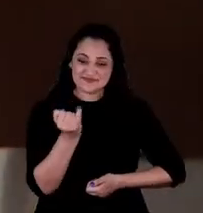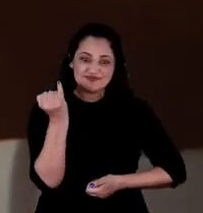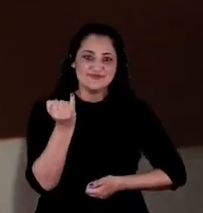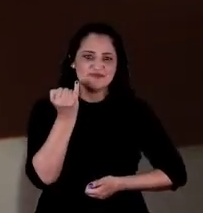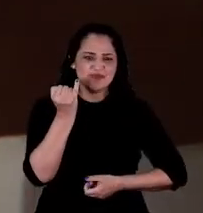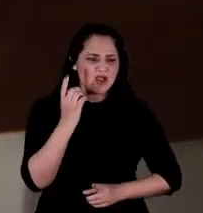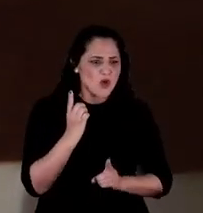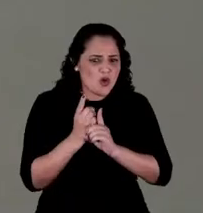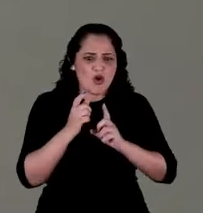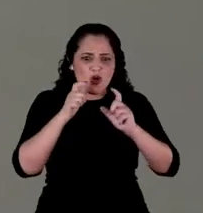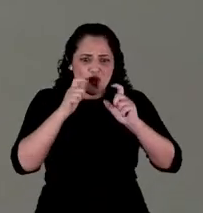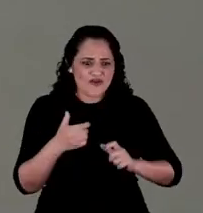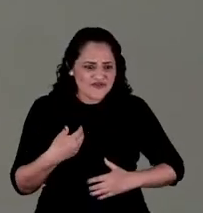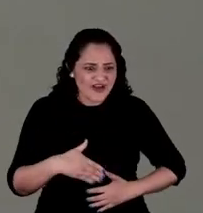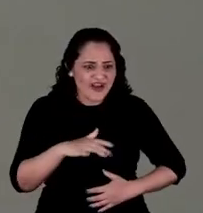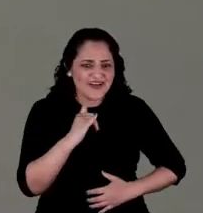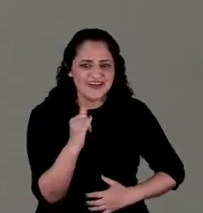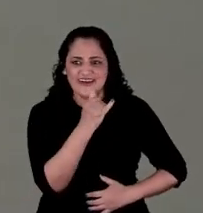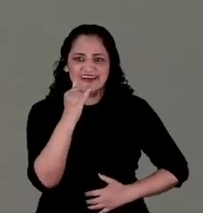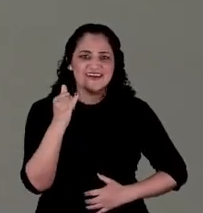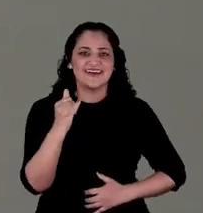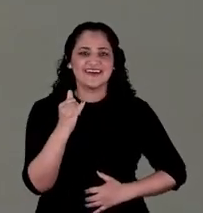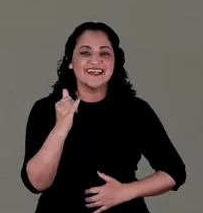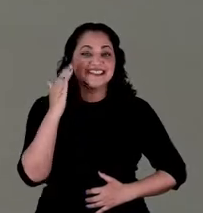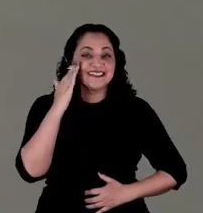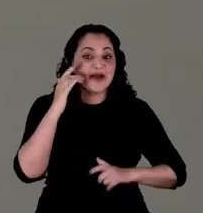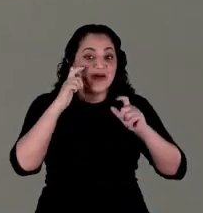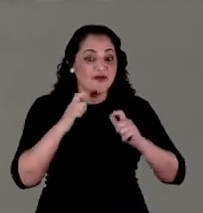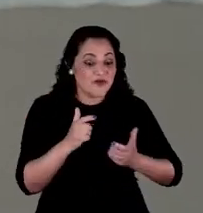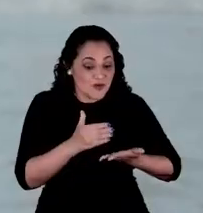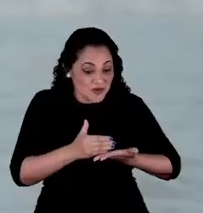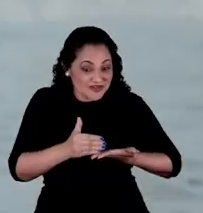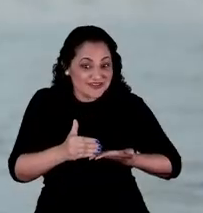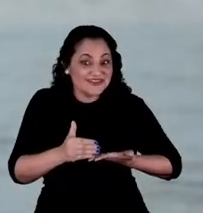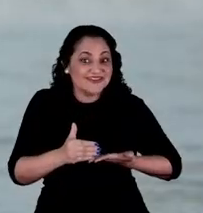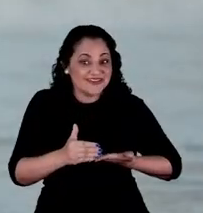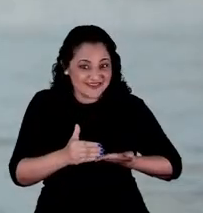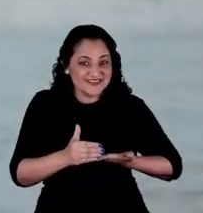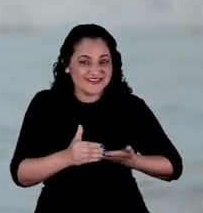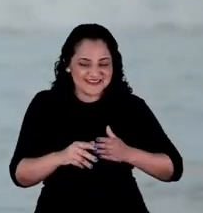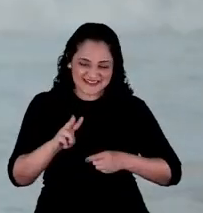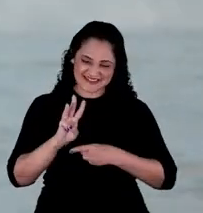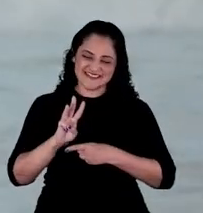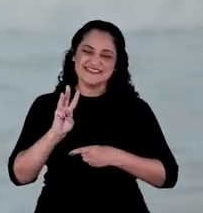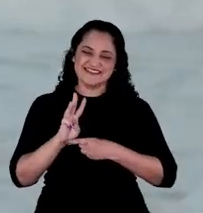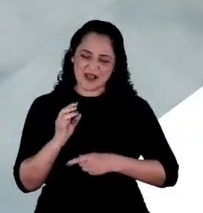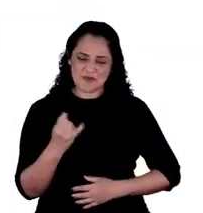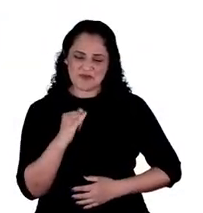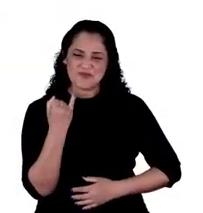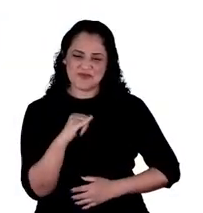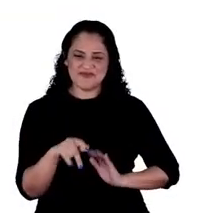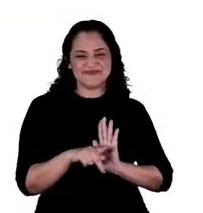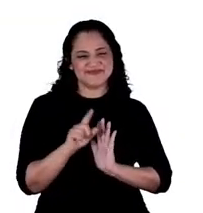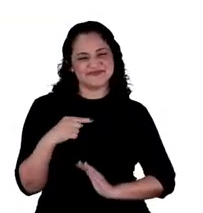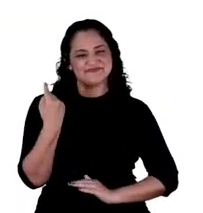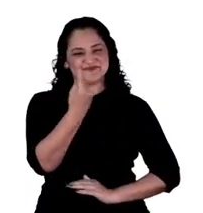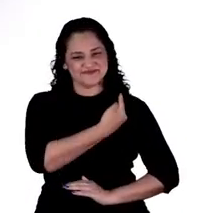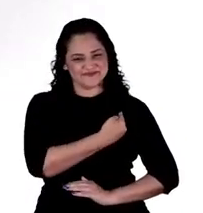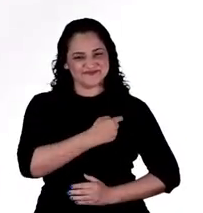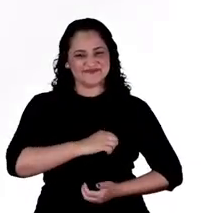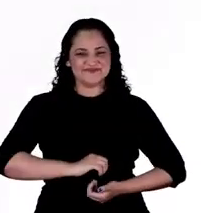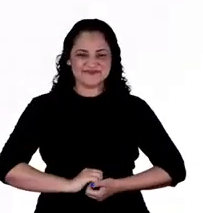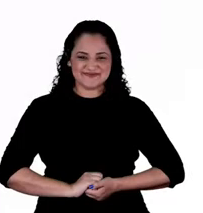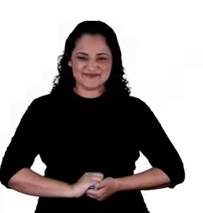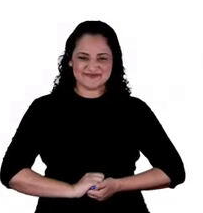e tão importante quanto descobrir para onde ela vai saber de onde ela vem Shell energia